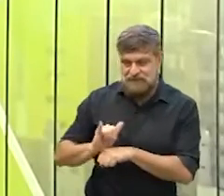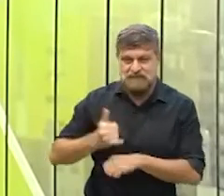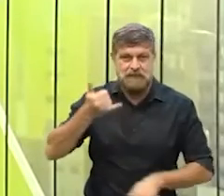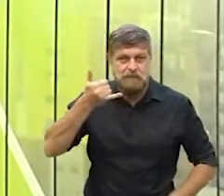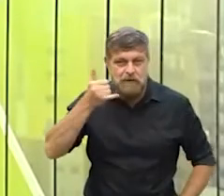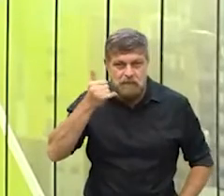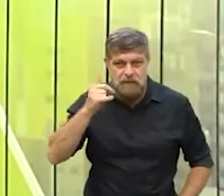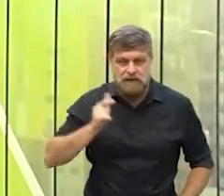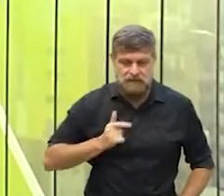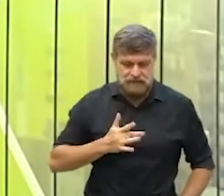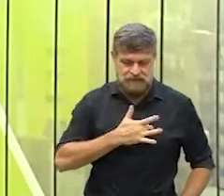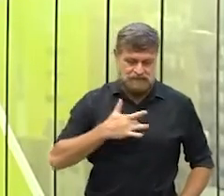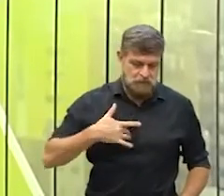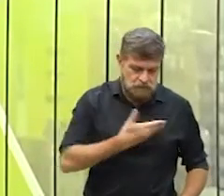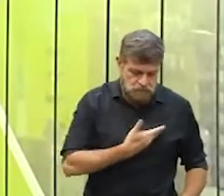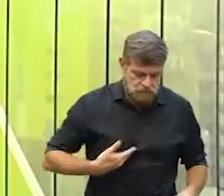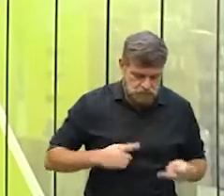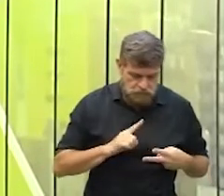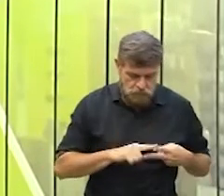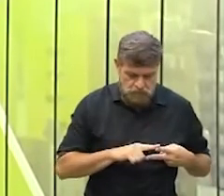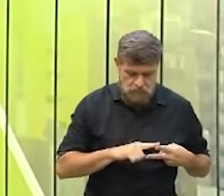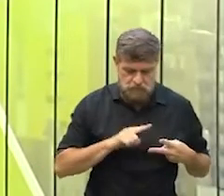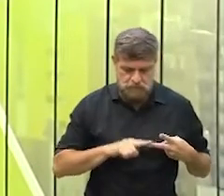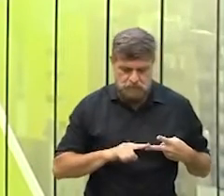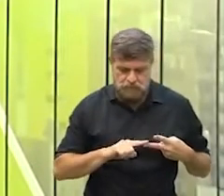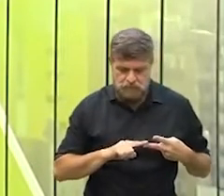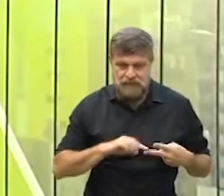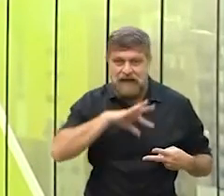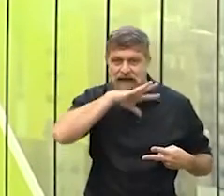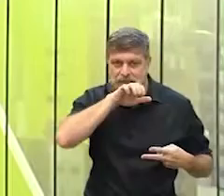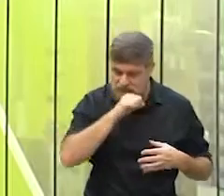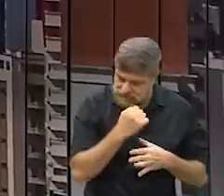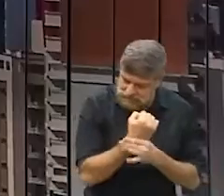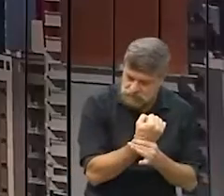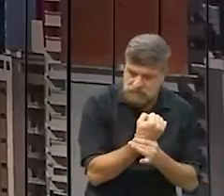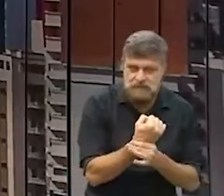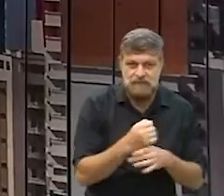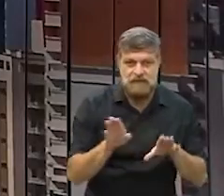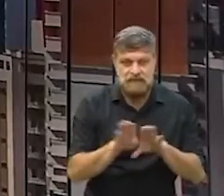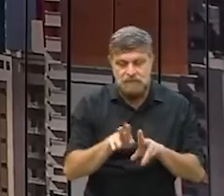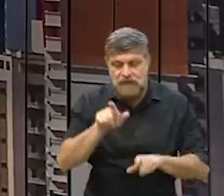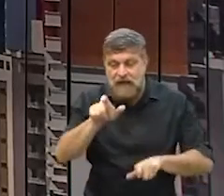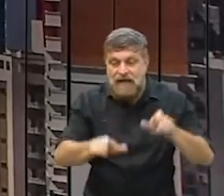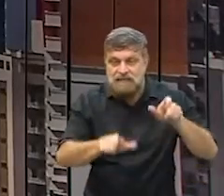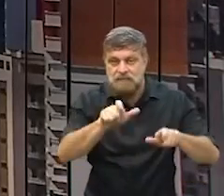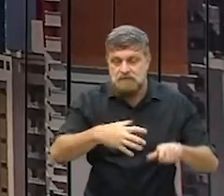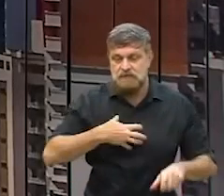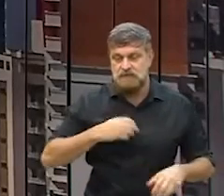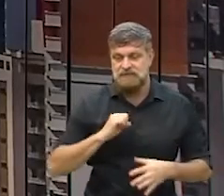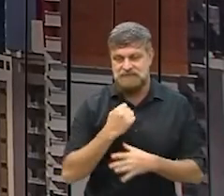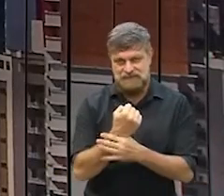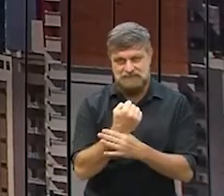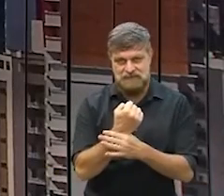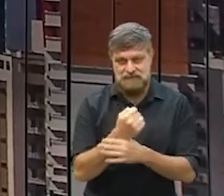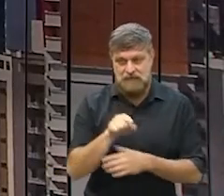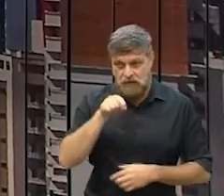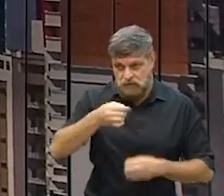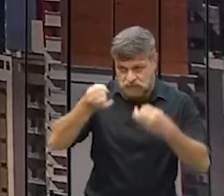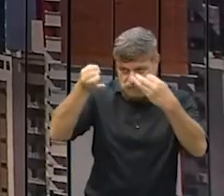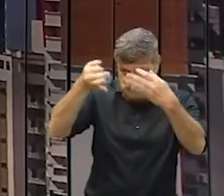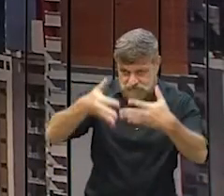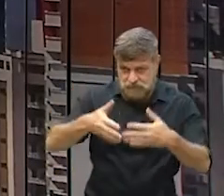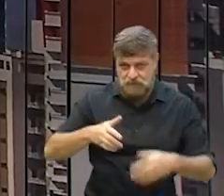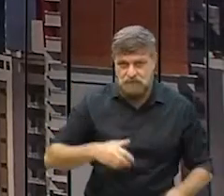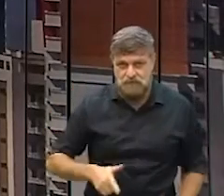como essa que envolve saúde pública, envolve segurança dos animais, envolve segurança das pessoas, porque como você mesmo